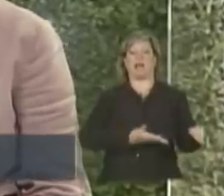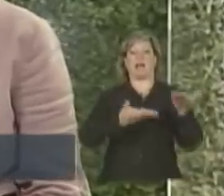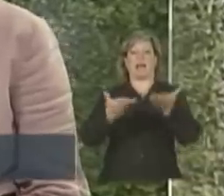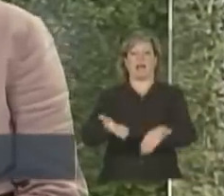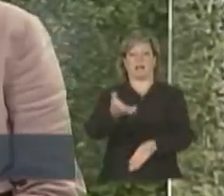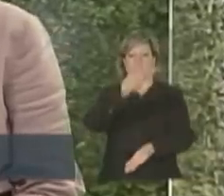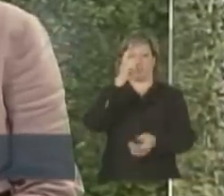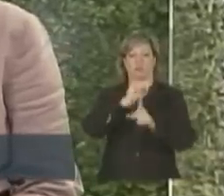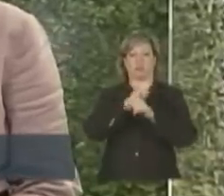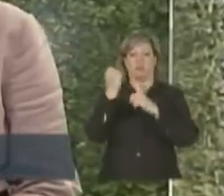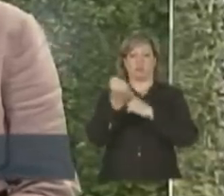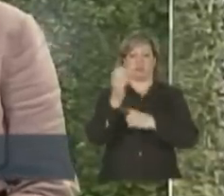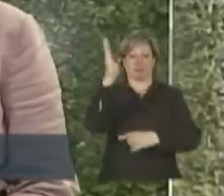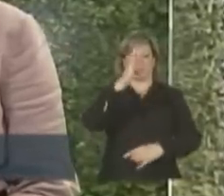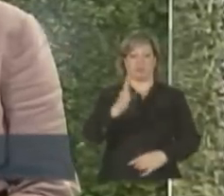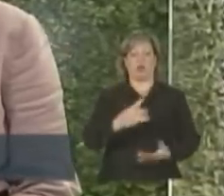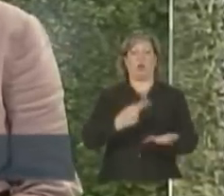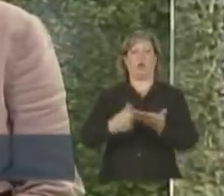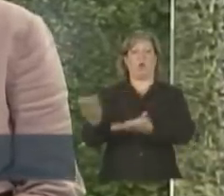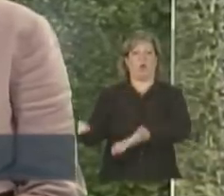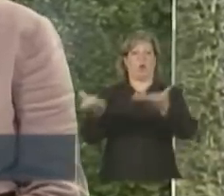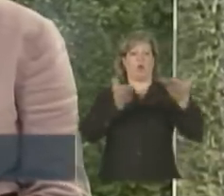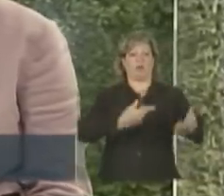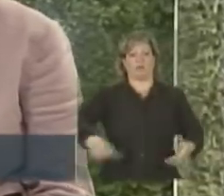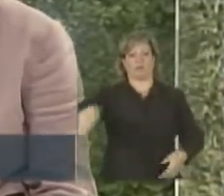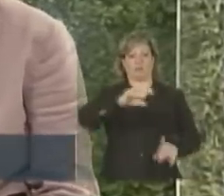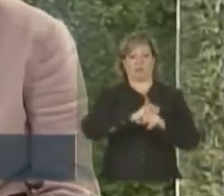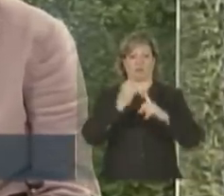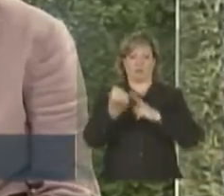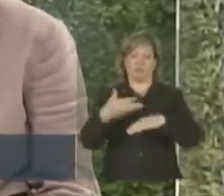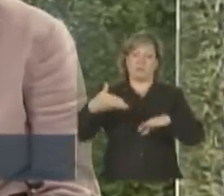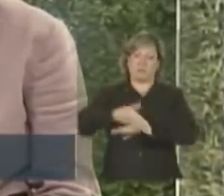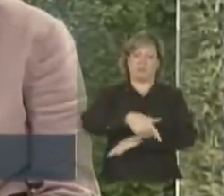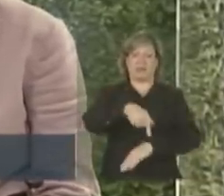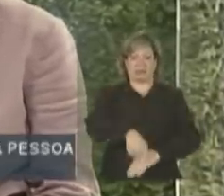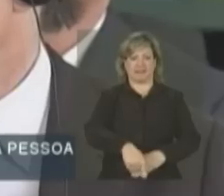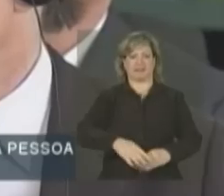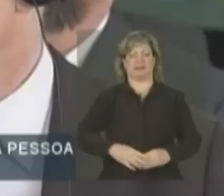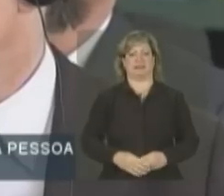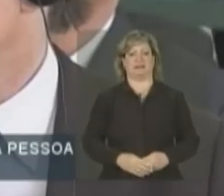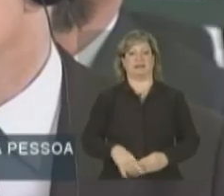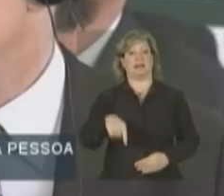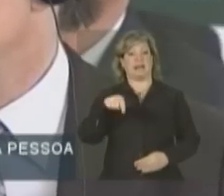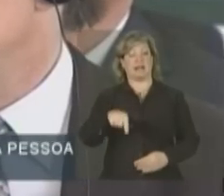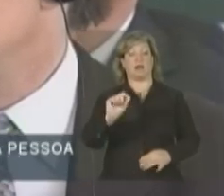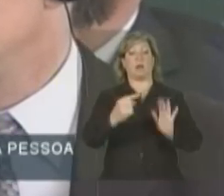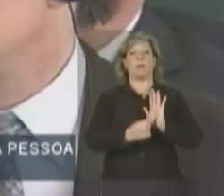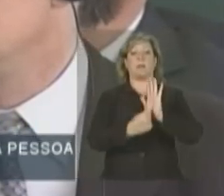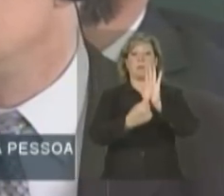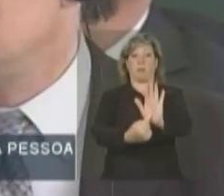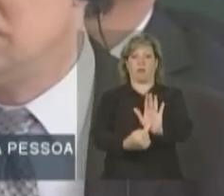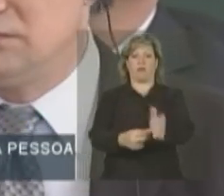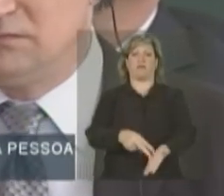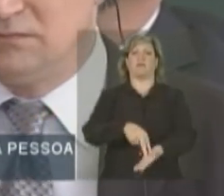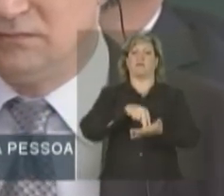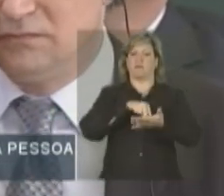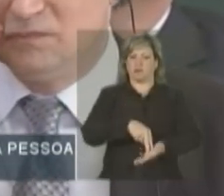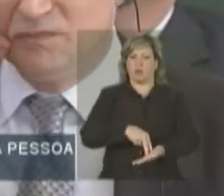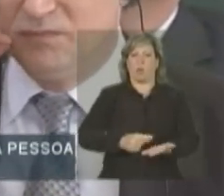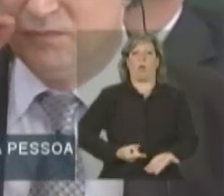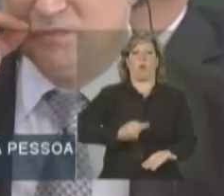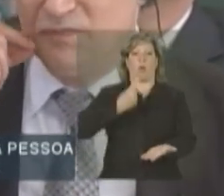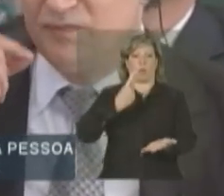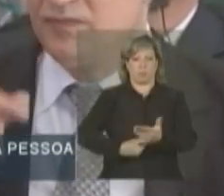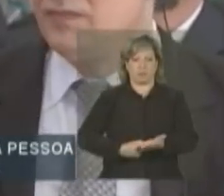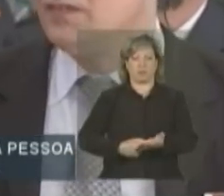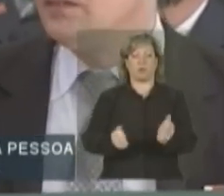e convida a sociedade brasileira a dele participar. Ele reflete o firme compromisso com